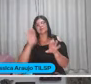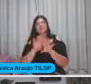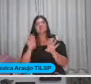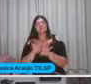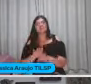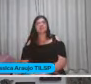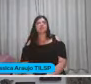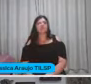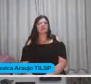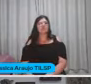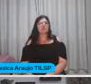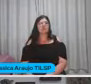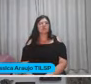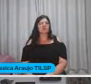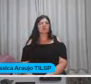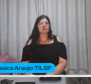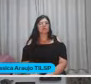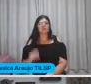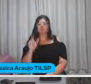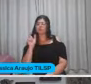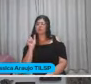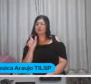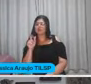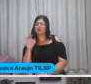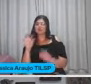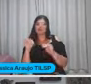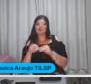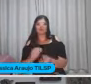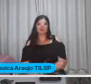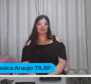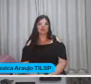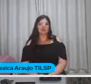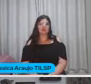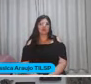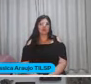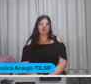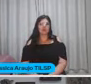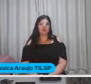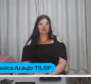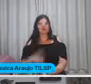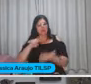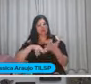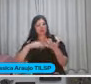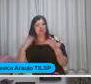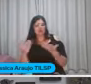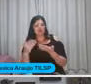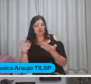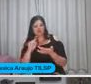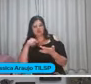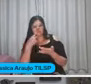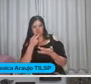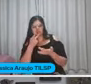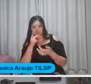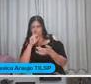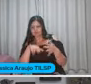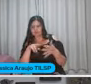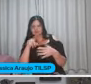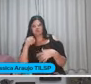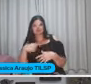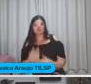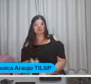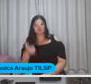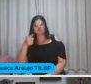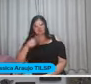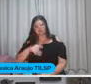mais tem palavra Pra me mandar Nesse finalzinho Eu quero ler Se eu não ler agora Depois eu vou lá Comentar pra vocês Mais uma